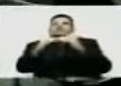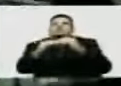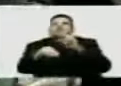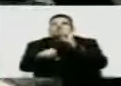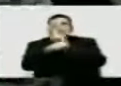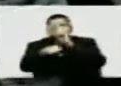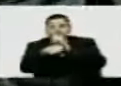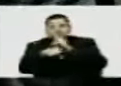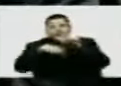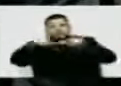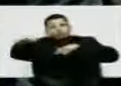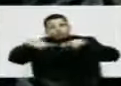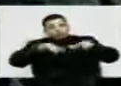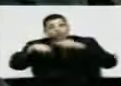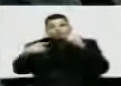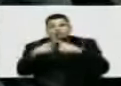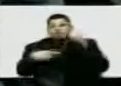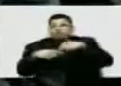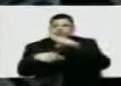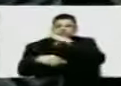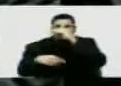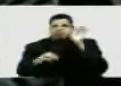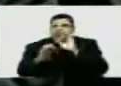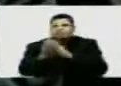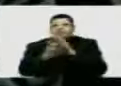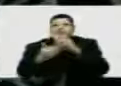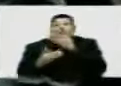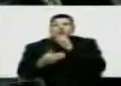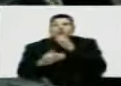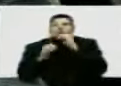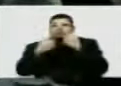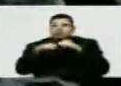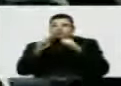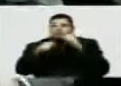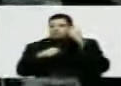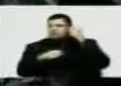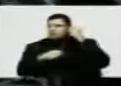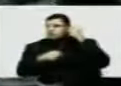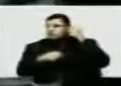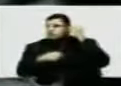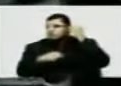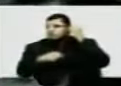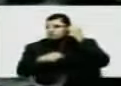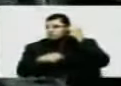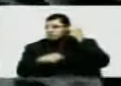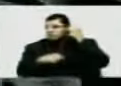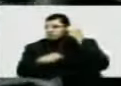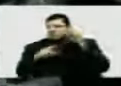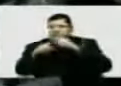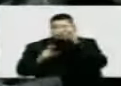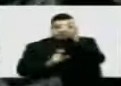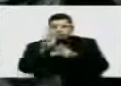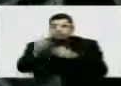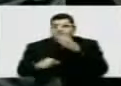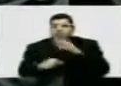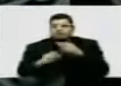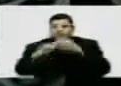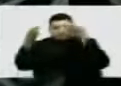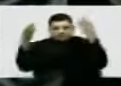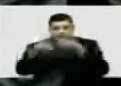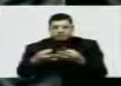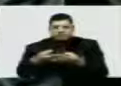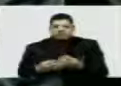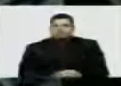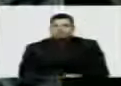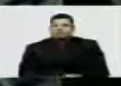da vivência que nós temos, porque ninguém aqui é mais criança, precisa exatamente nos compelir a esse tipo de posicionamento, atitudes